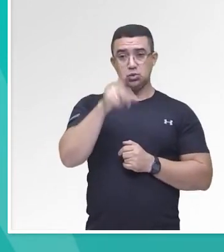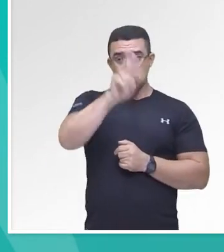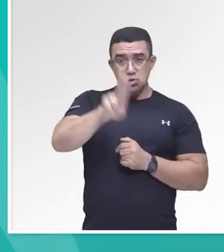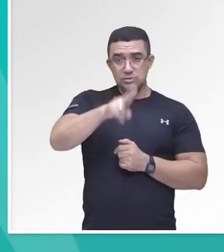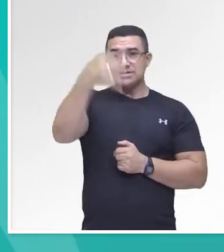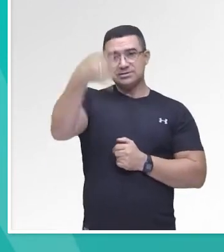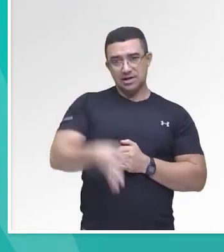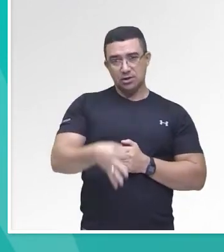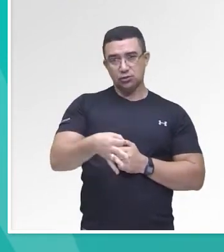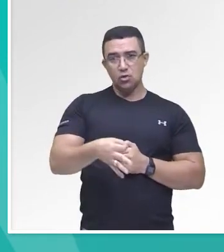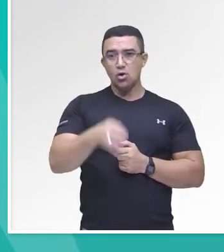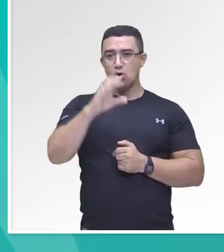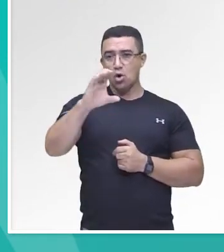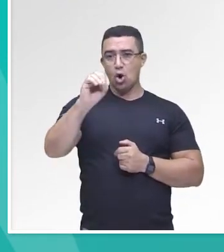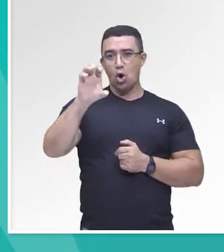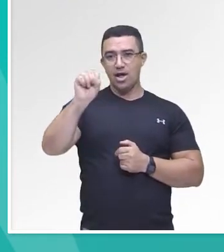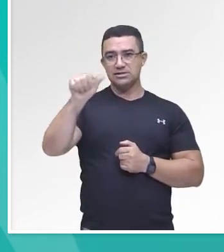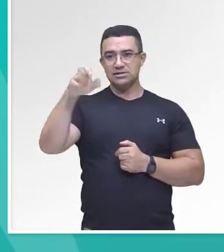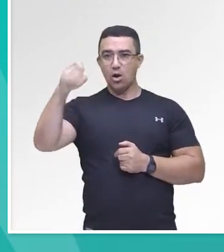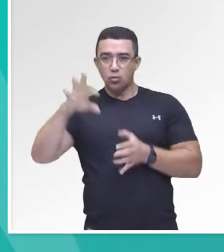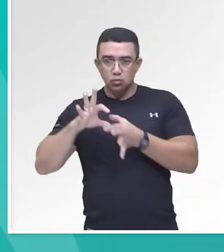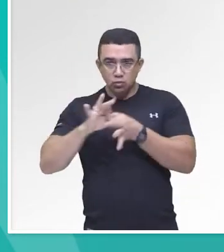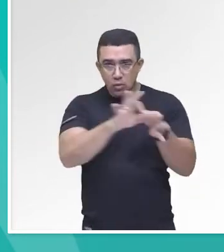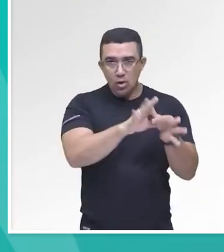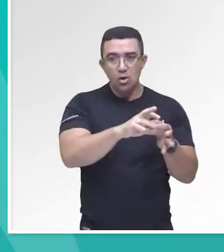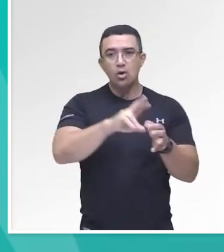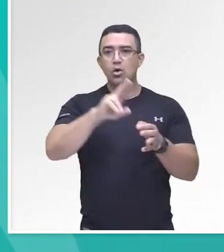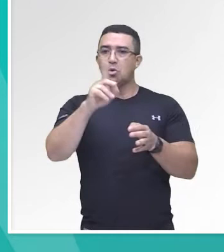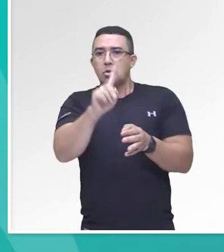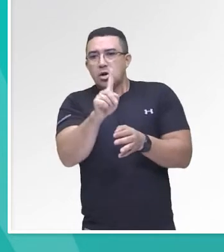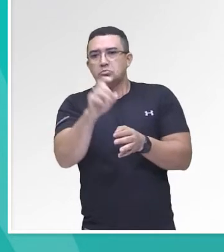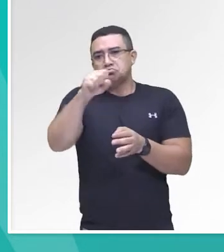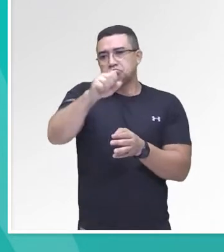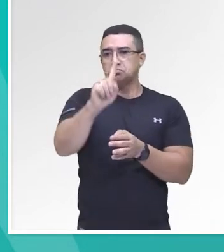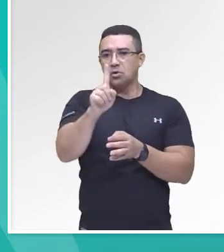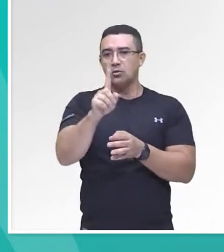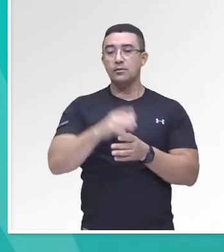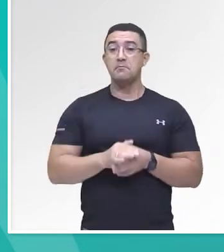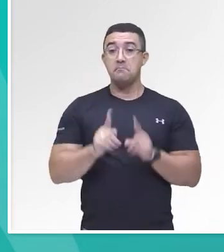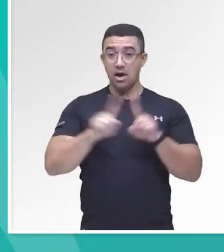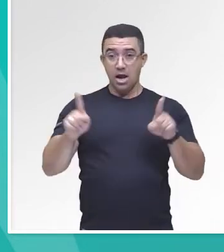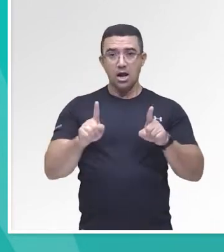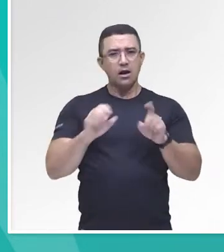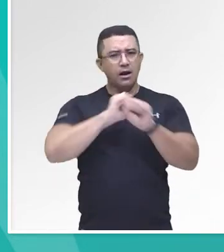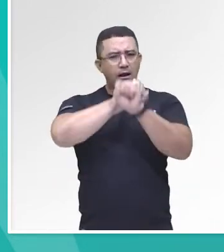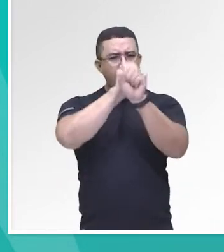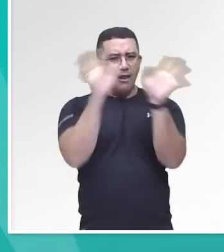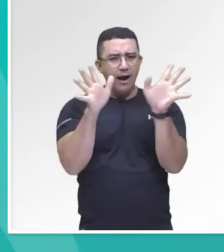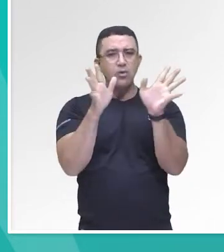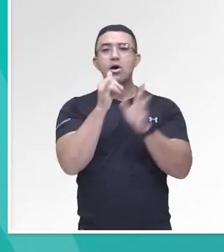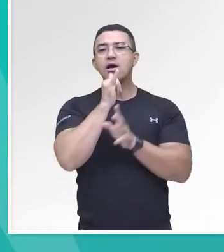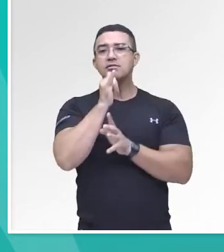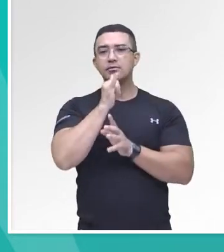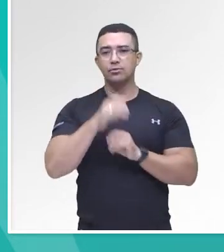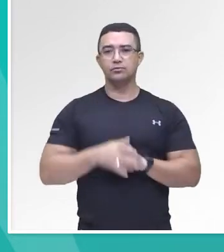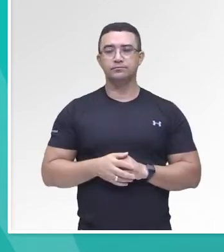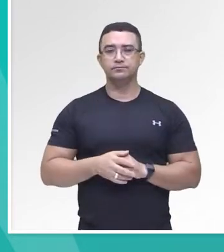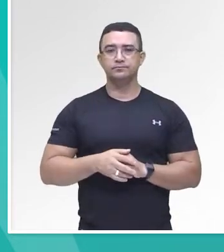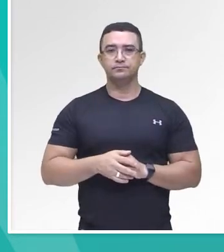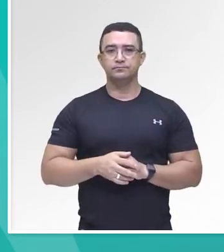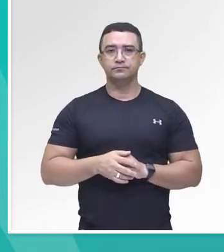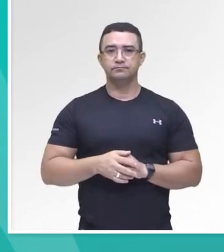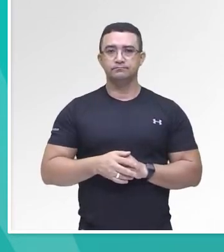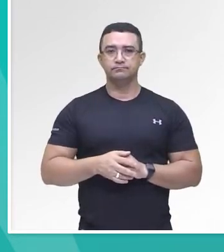adequadamente ou não. E aí, para ficar bem claro isso para nós temos um exemplo